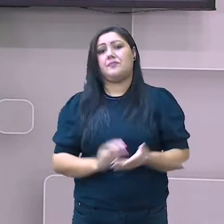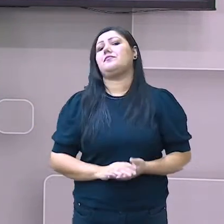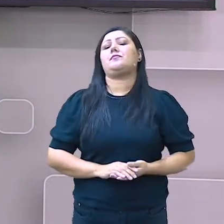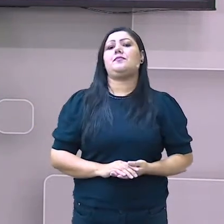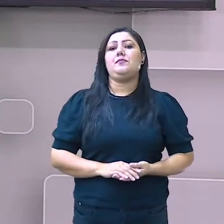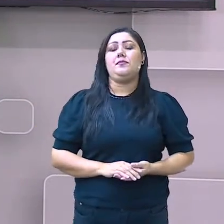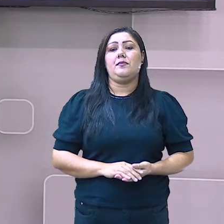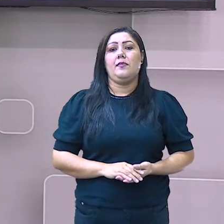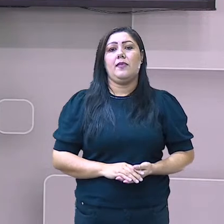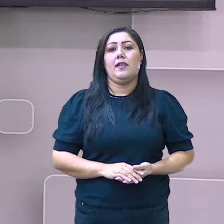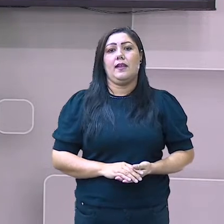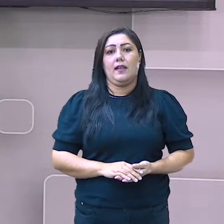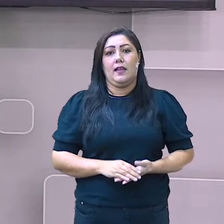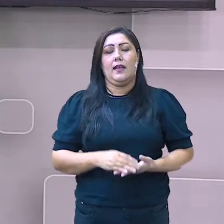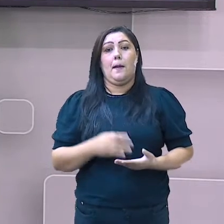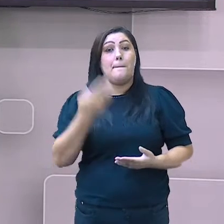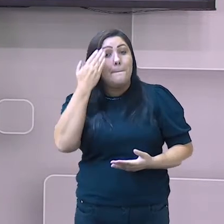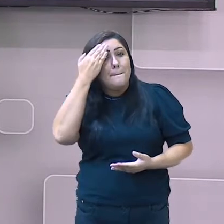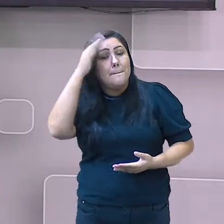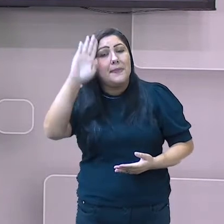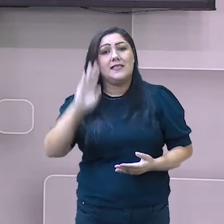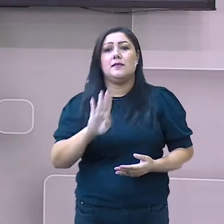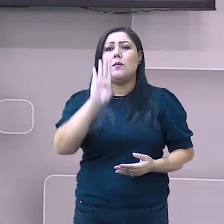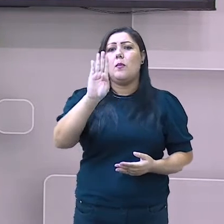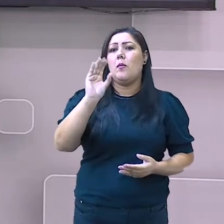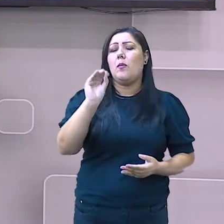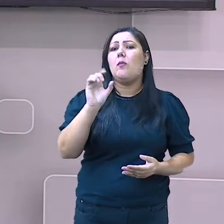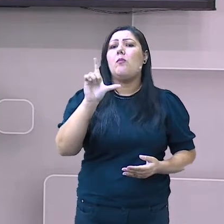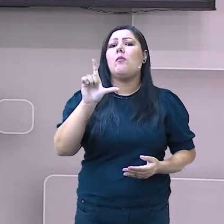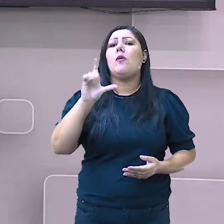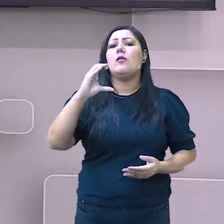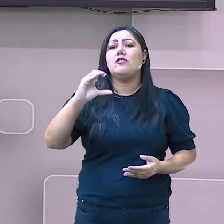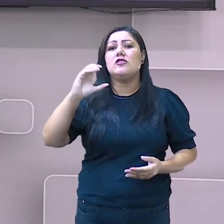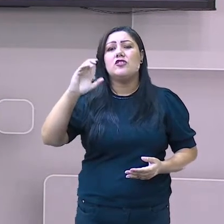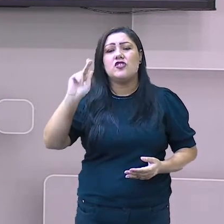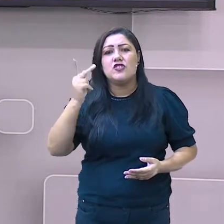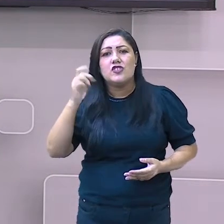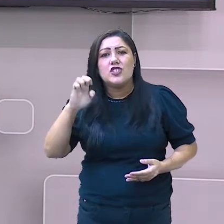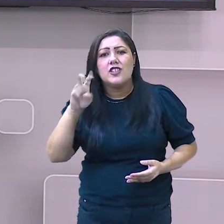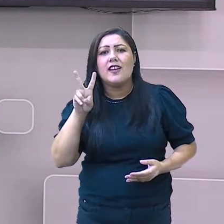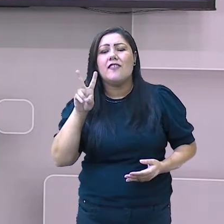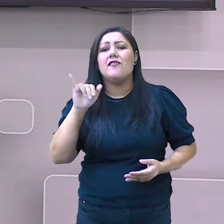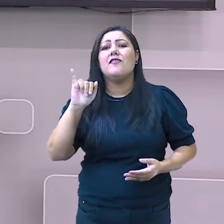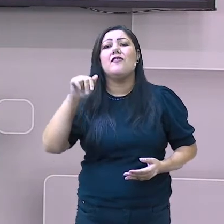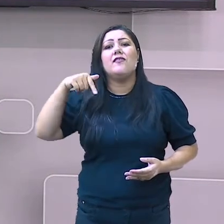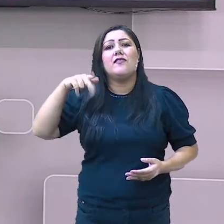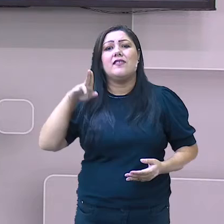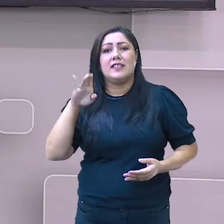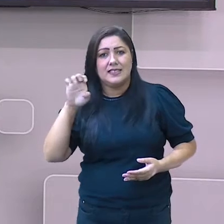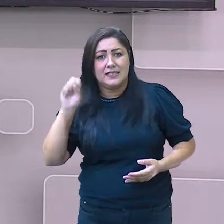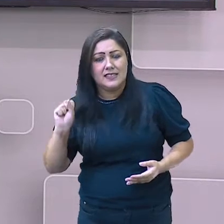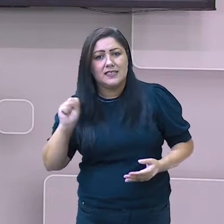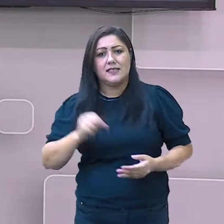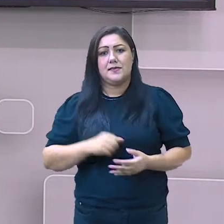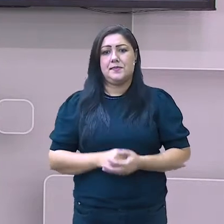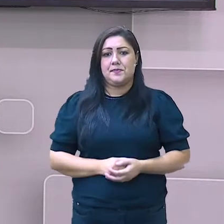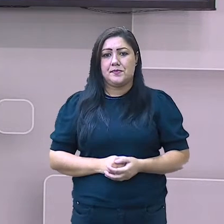bolcheviques, principalmente bolcheviques. No início de 1906, o